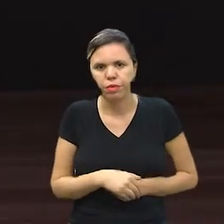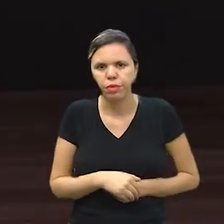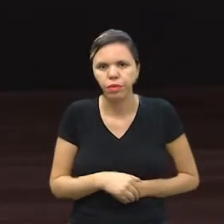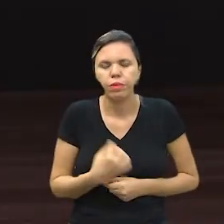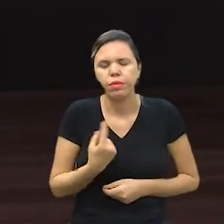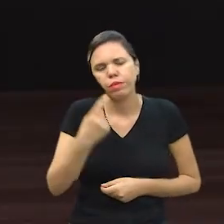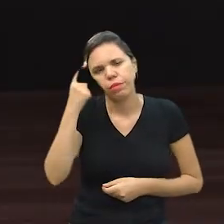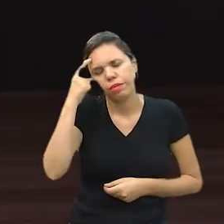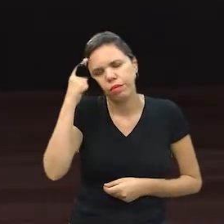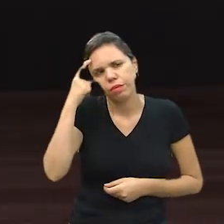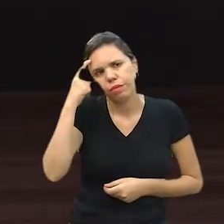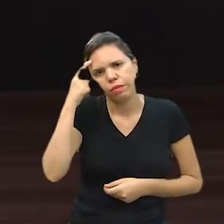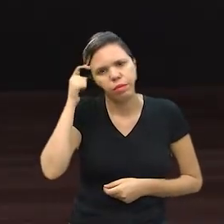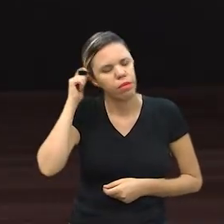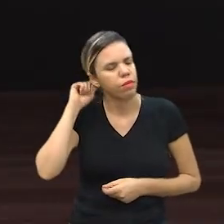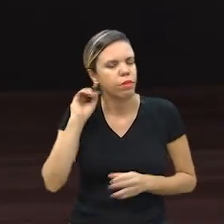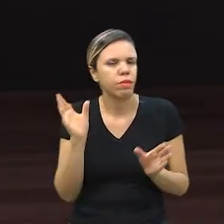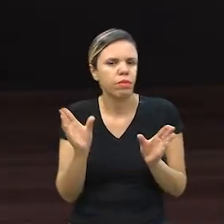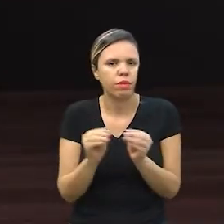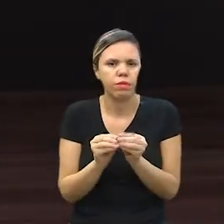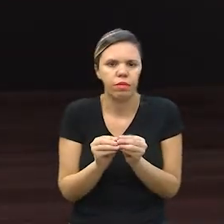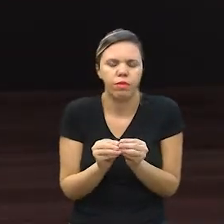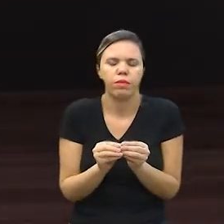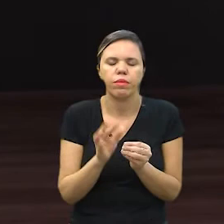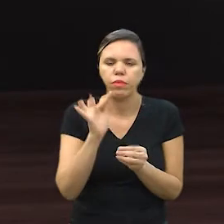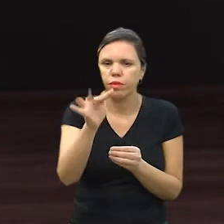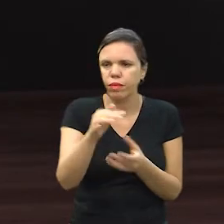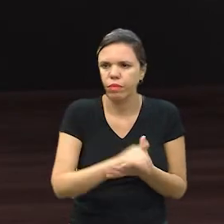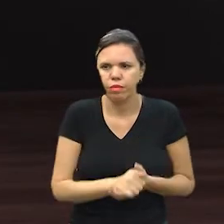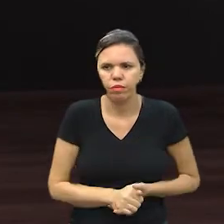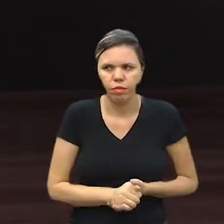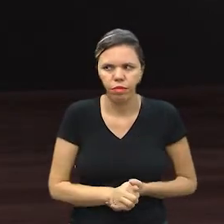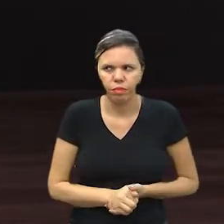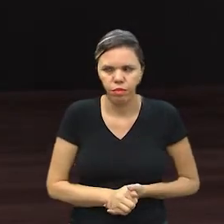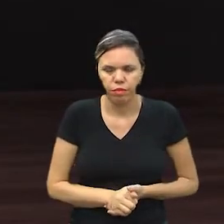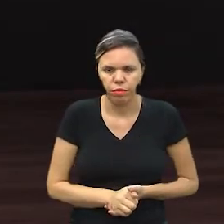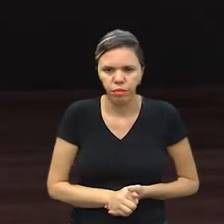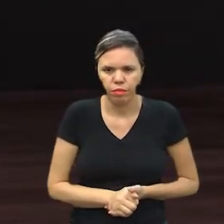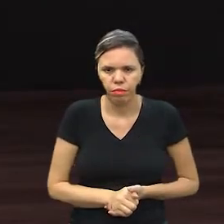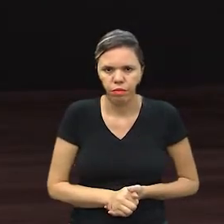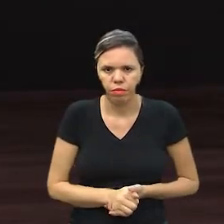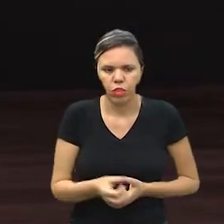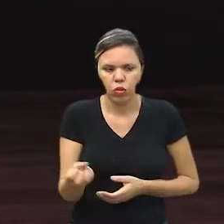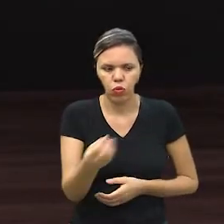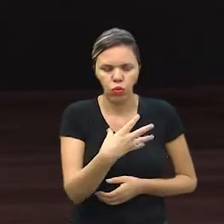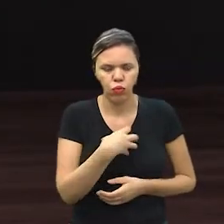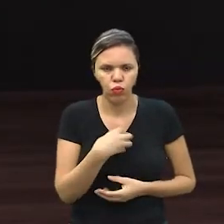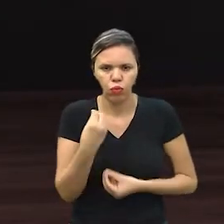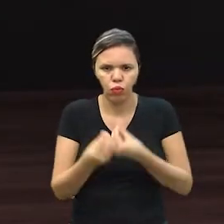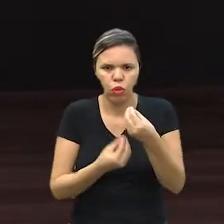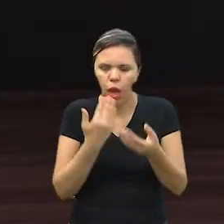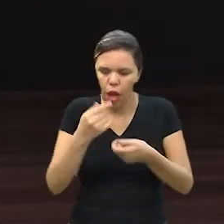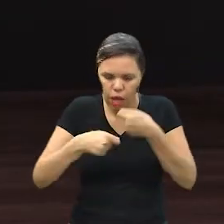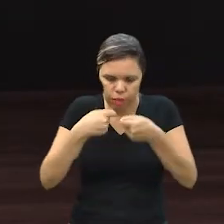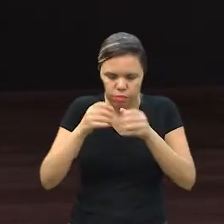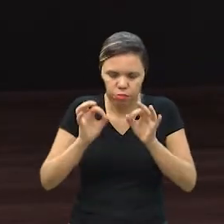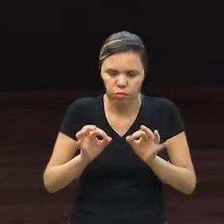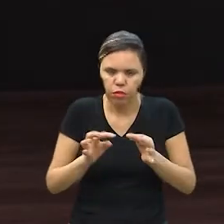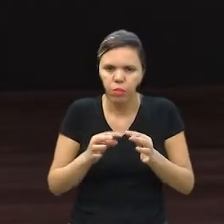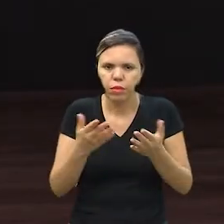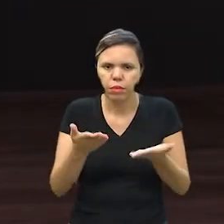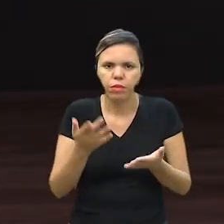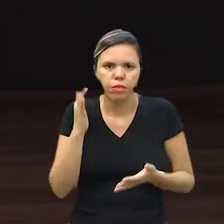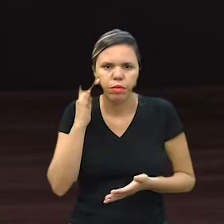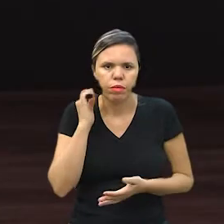a gente pensa, então, agora para finalizar nesse futuro, nessa nova forma de se alimentar,